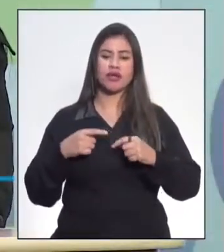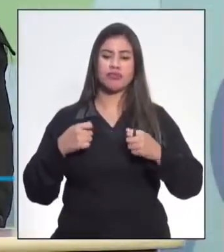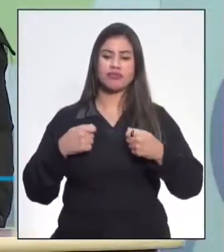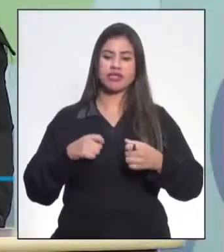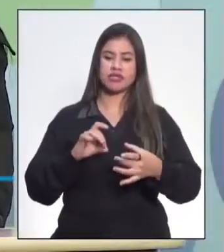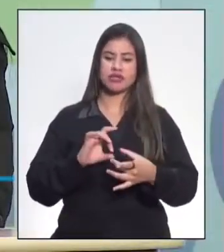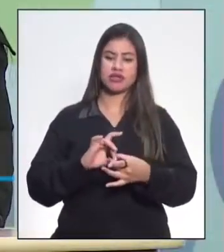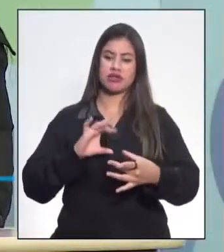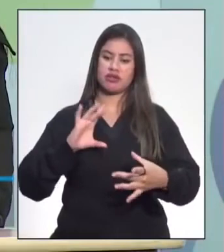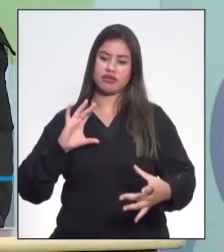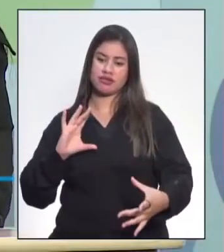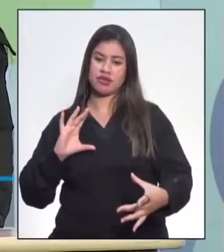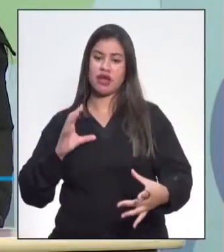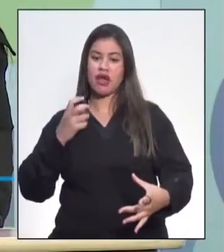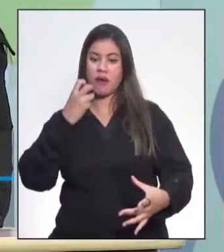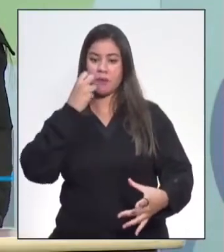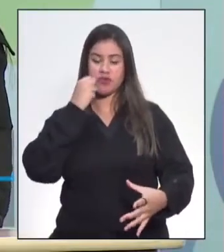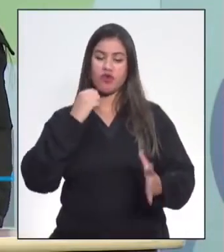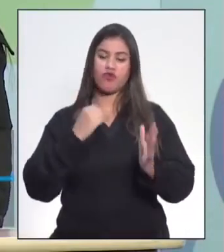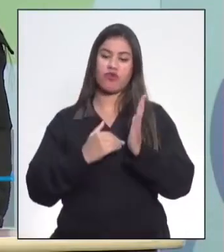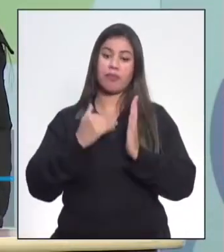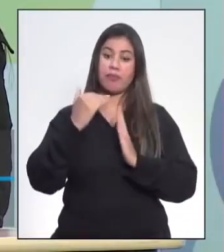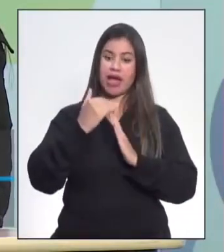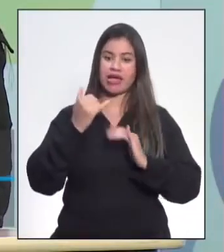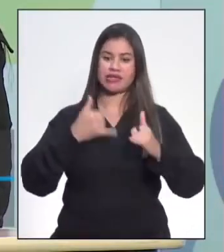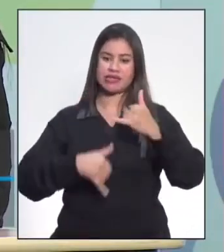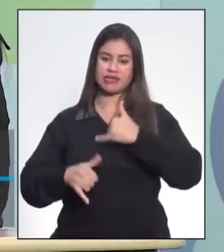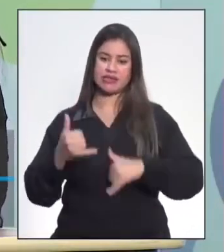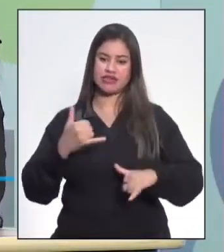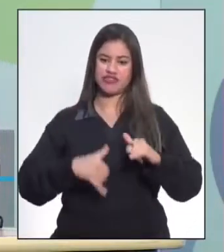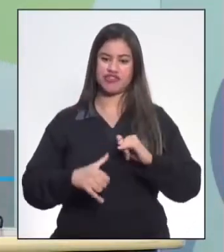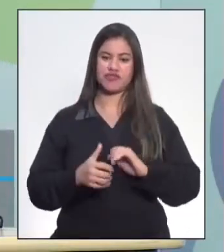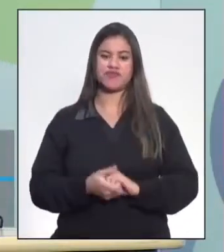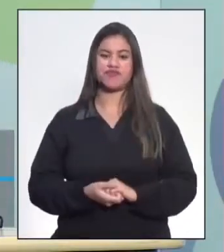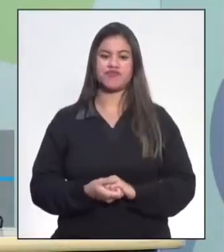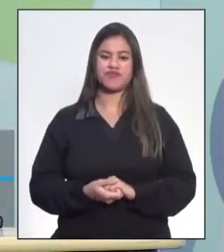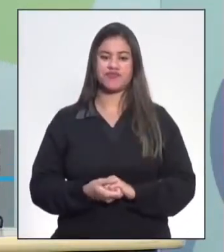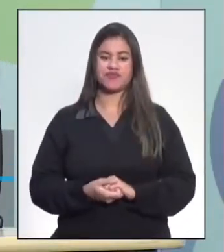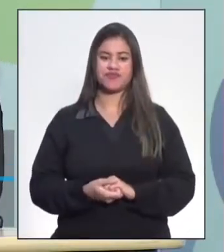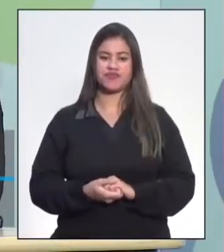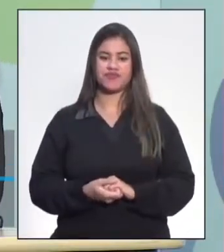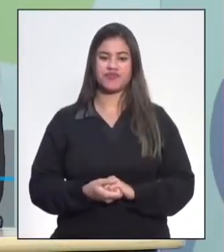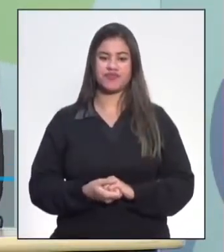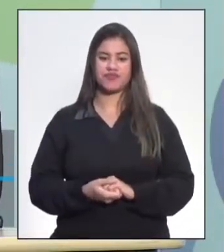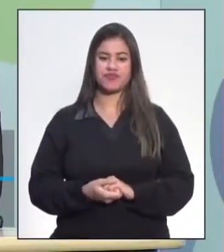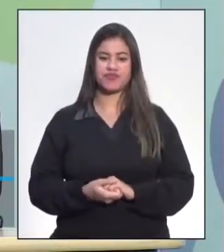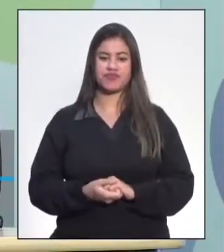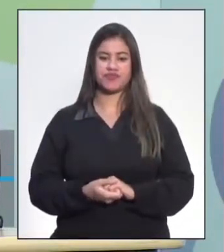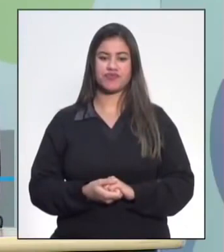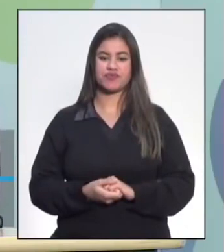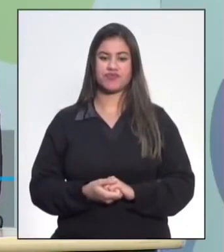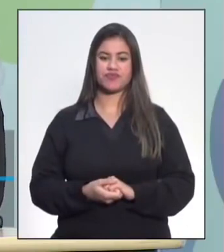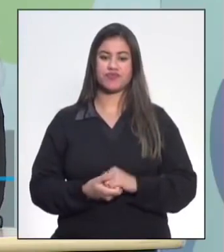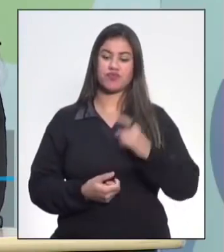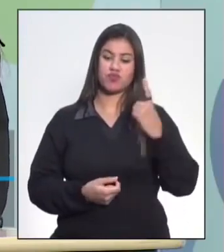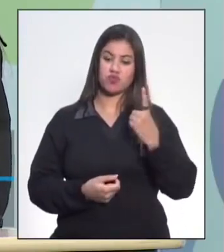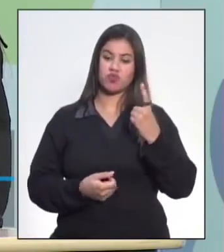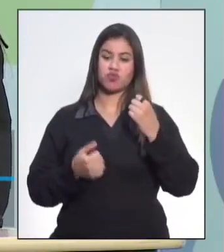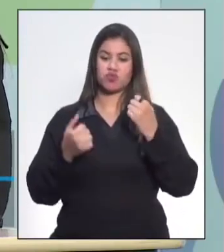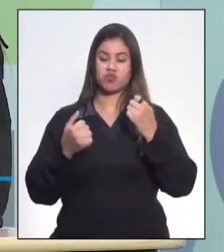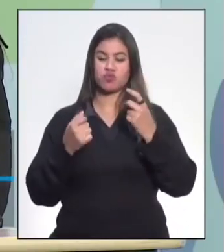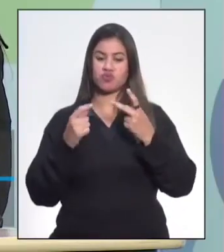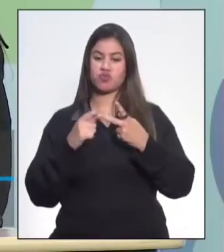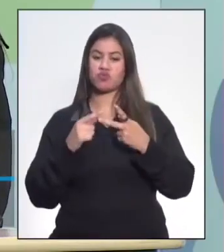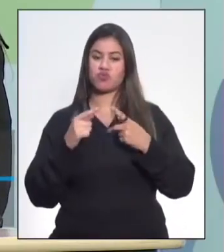ou seja, eles absorvem mais energia. Isso foi apenas um justificou. Certo. A Alice